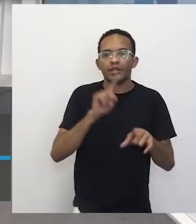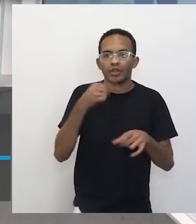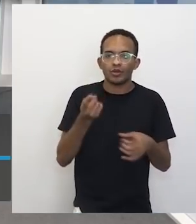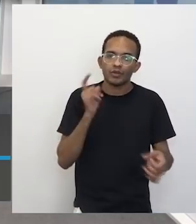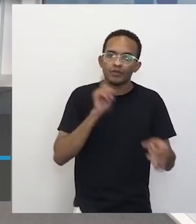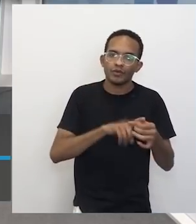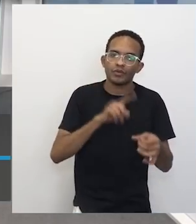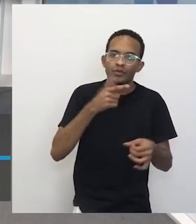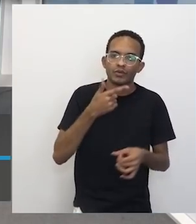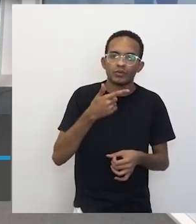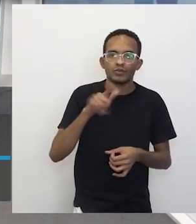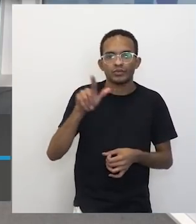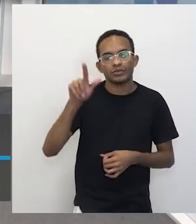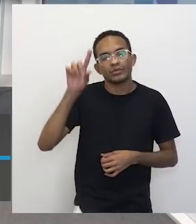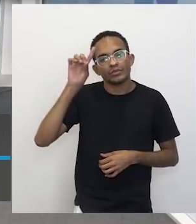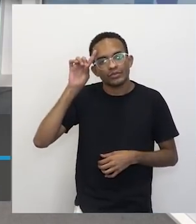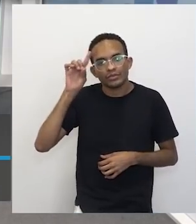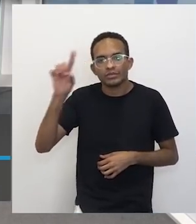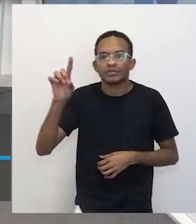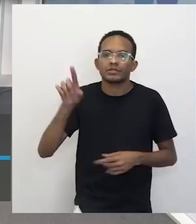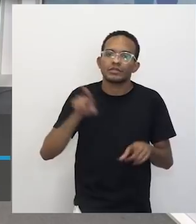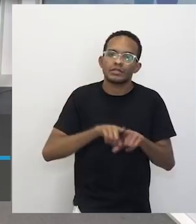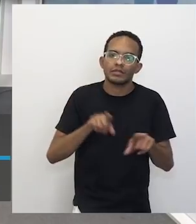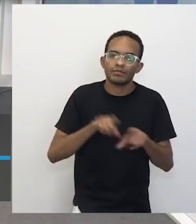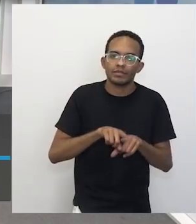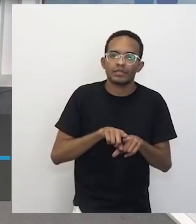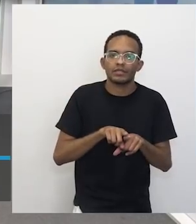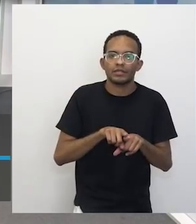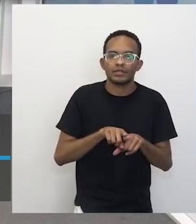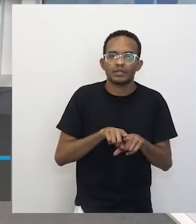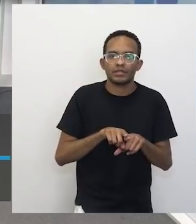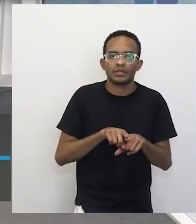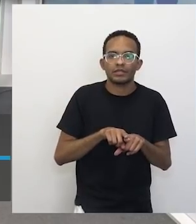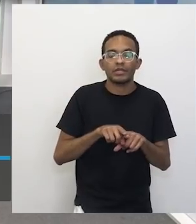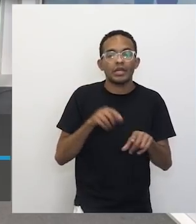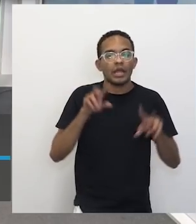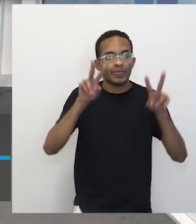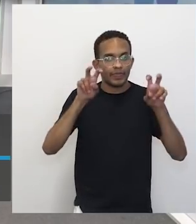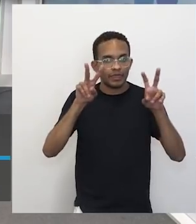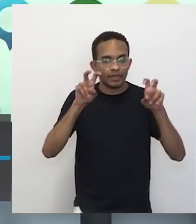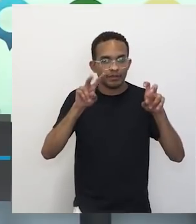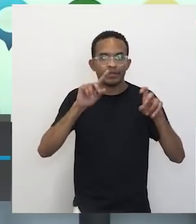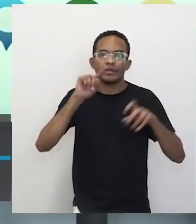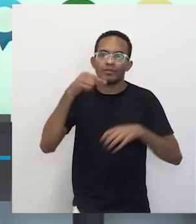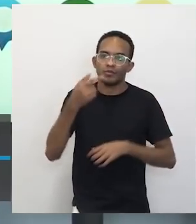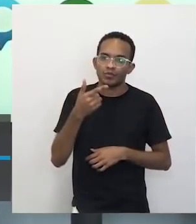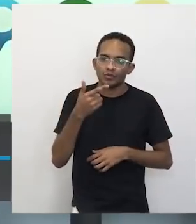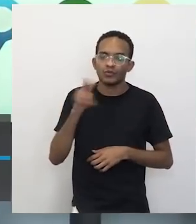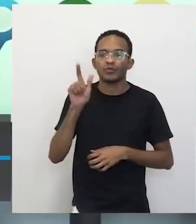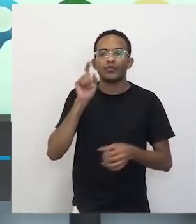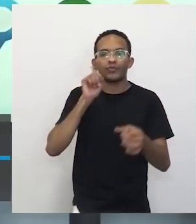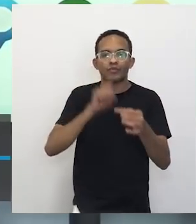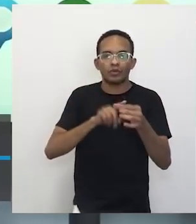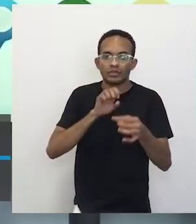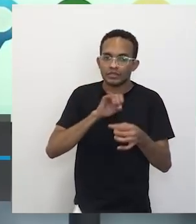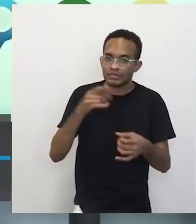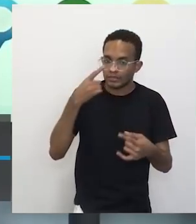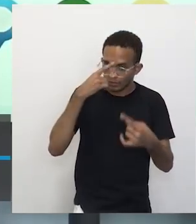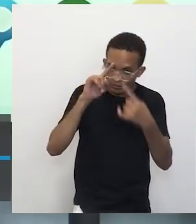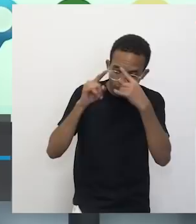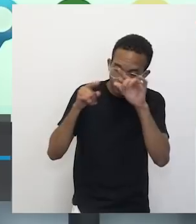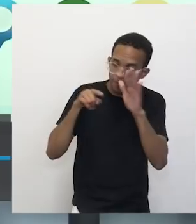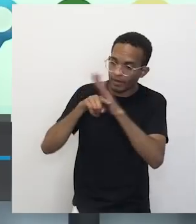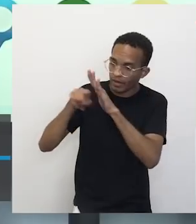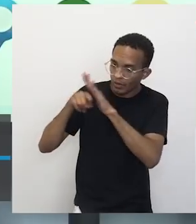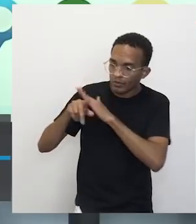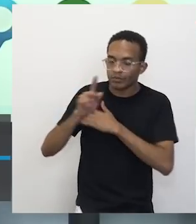volta depois, como é uma espiral, a habilidade, então a gente volta, caso tenha dúvidas, pergunte para os